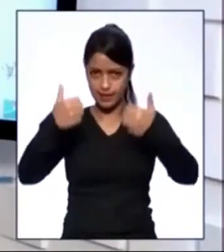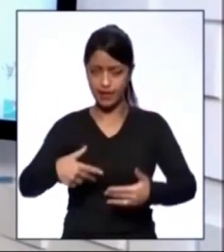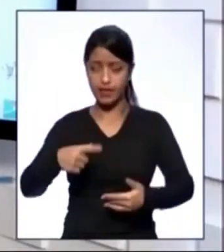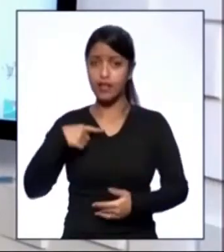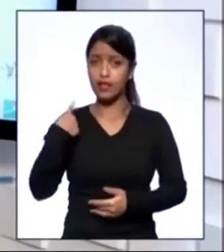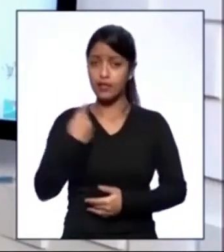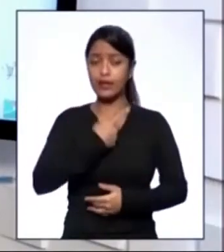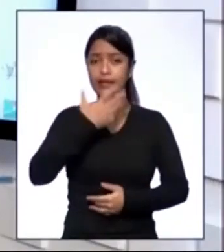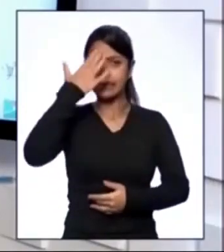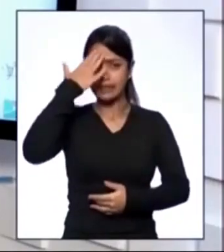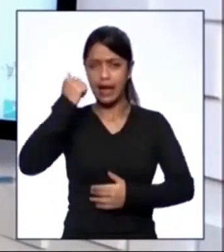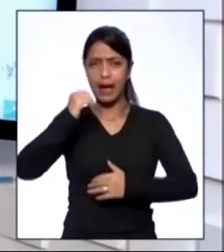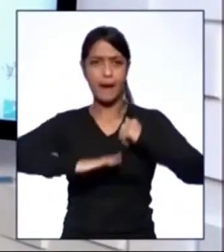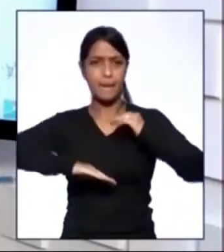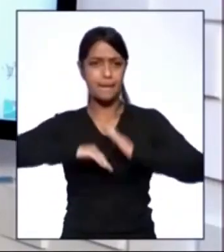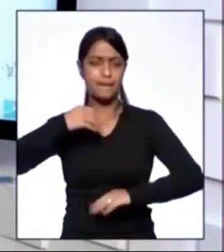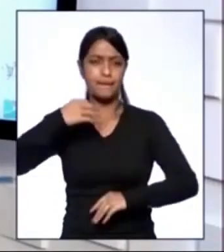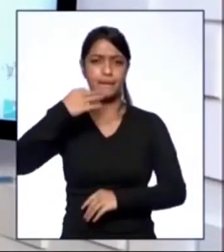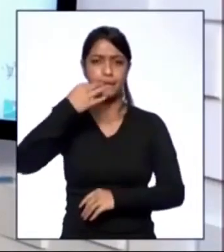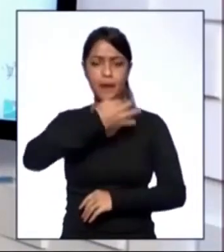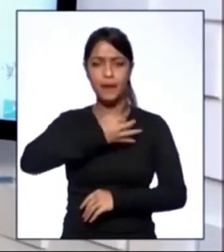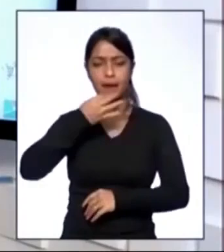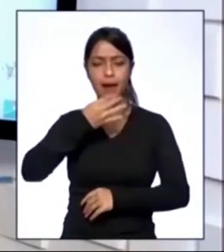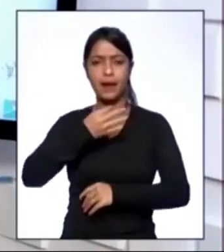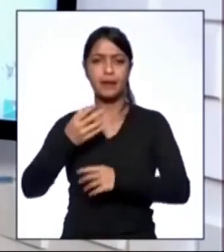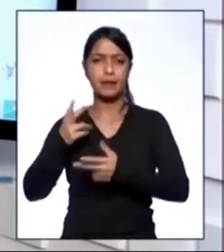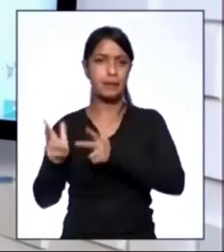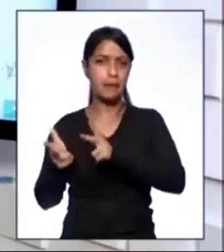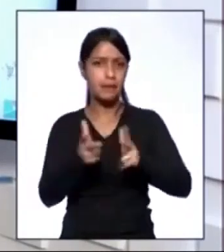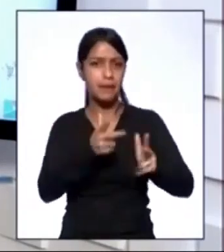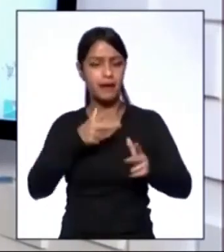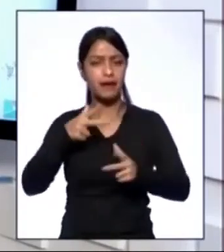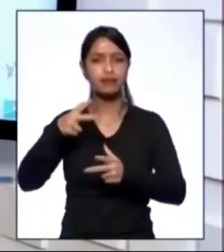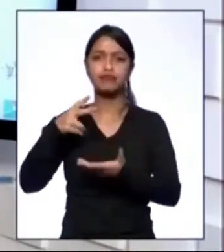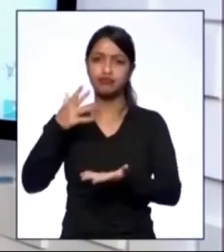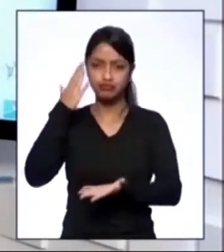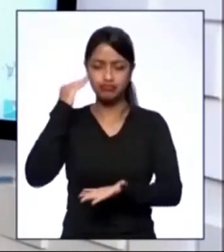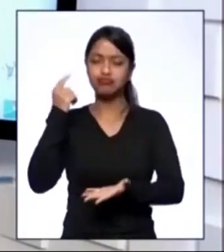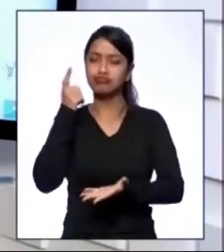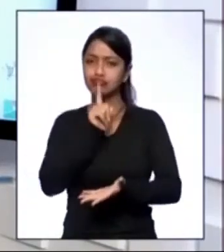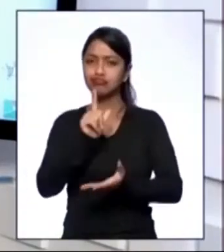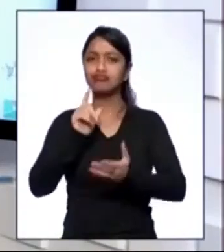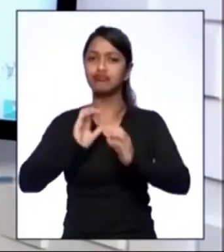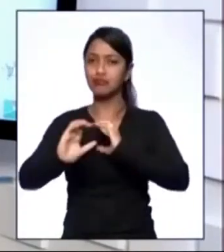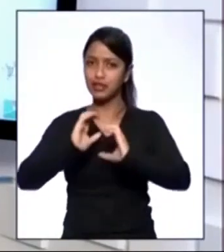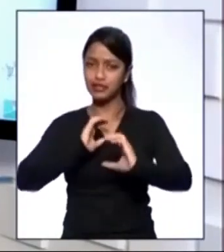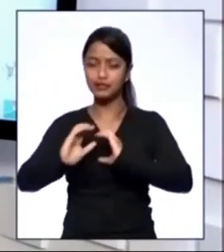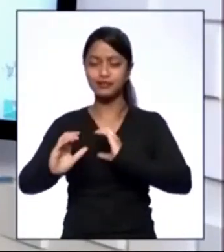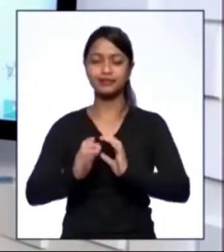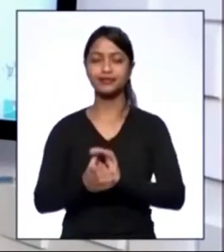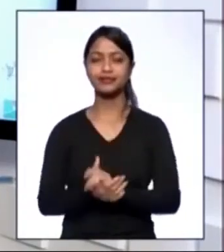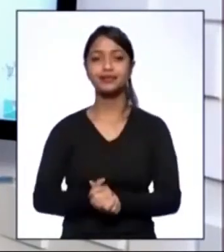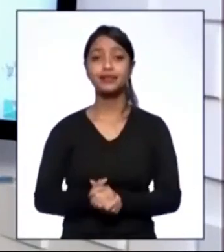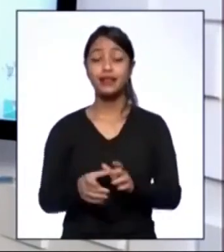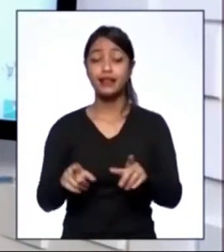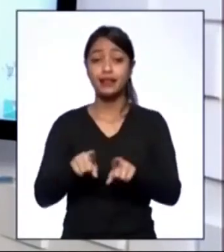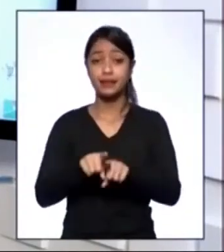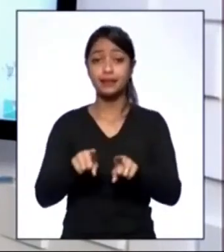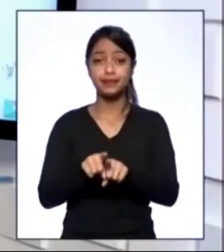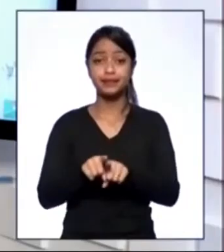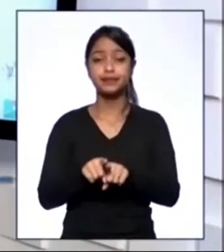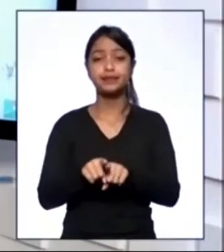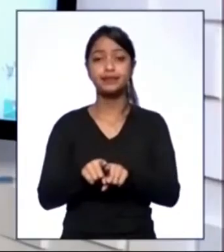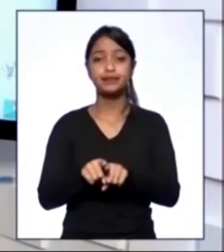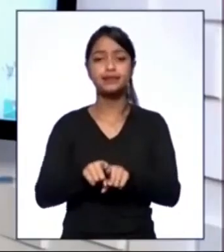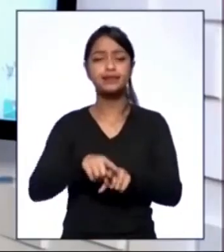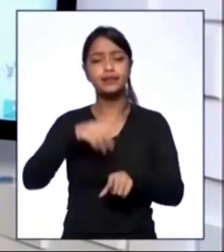e tão diversos dentro do nosso universo de comunicação, e entender os fatores que mostram todo